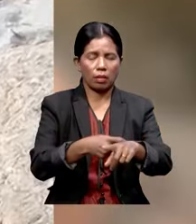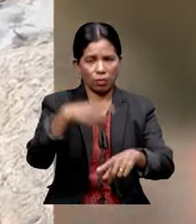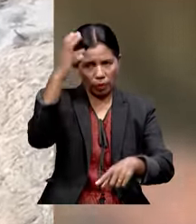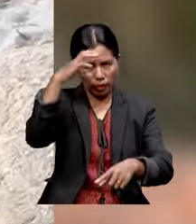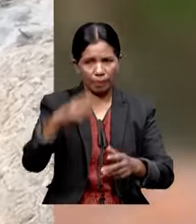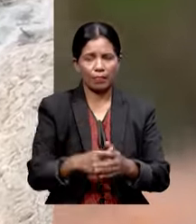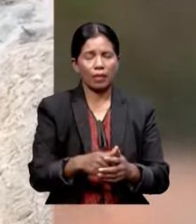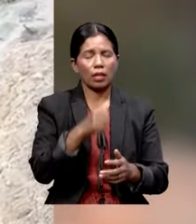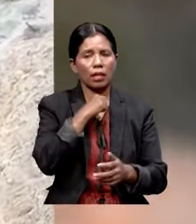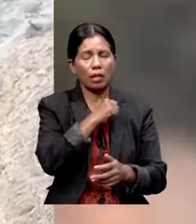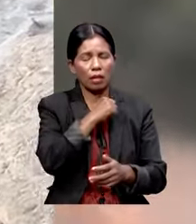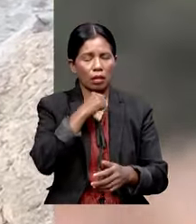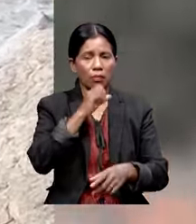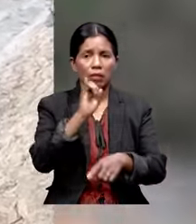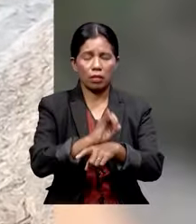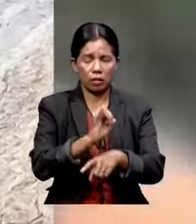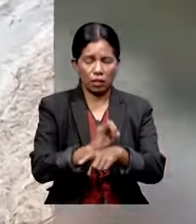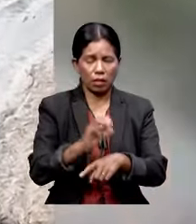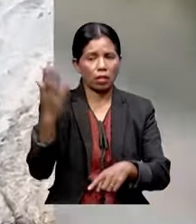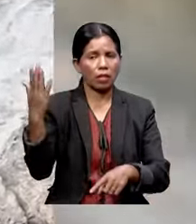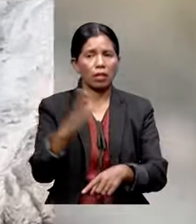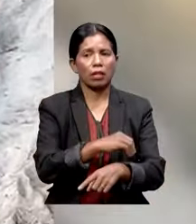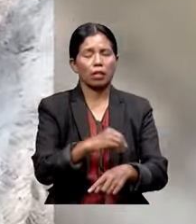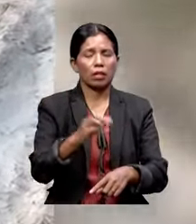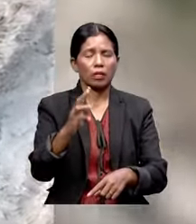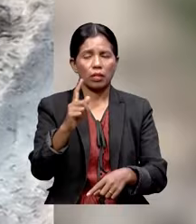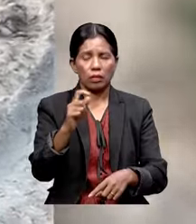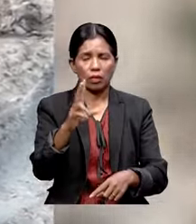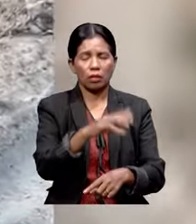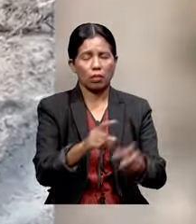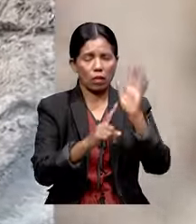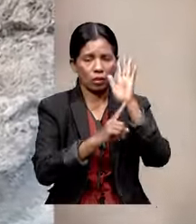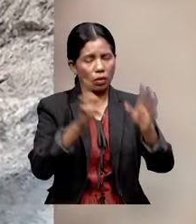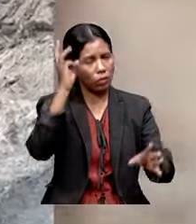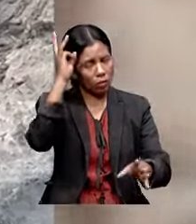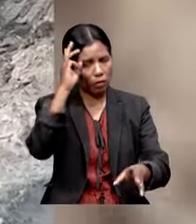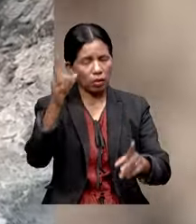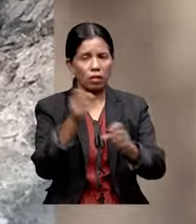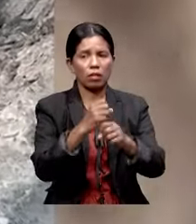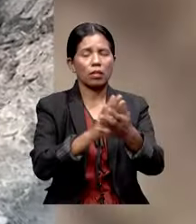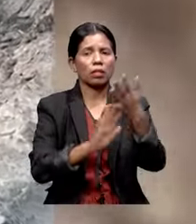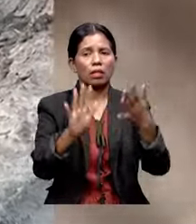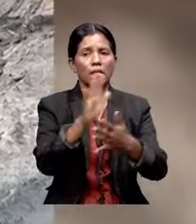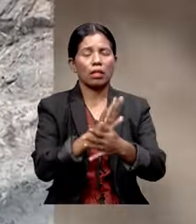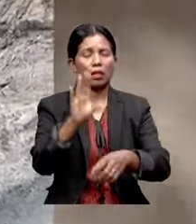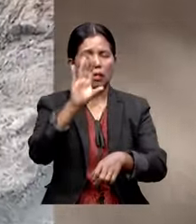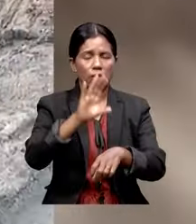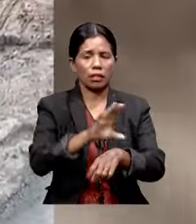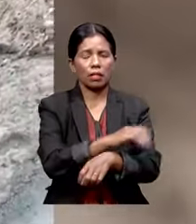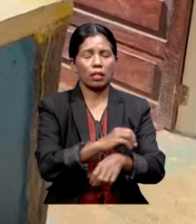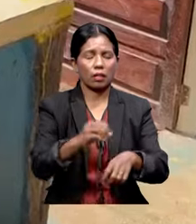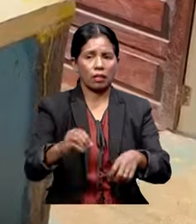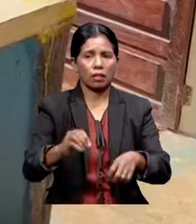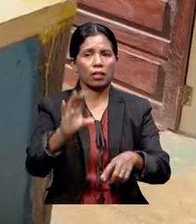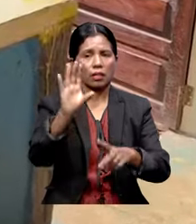Padre Paroco Paróquia Nossa Senhora do Rosário de Fátima, o Atulari, hato preocupação, né? Ba inhiralo inauguração, ba sede aldeia